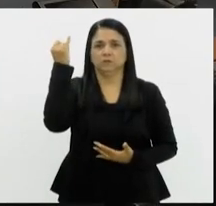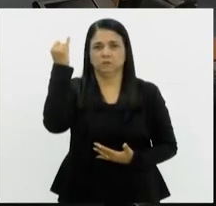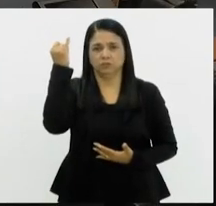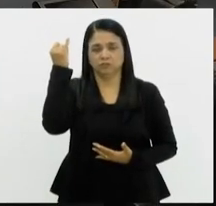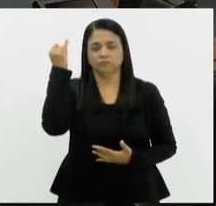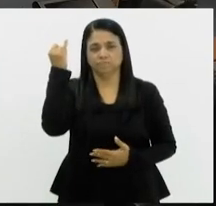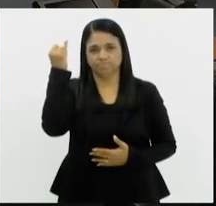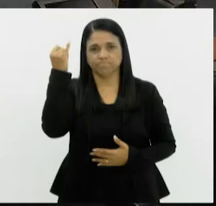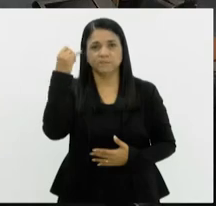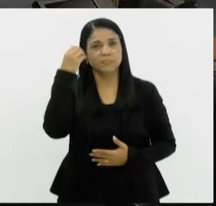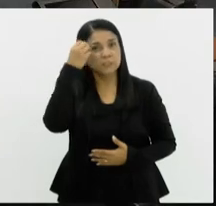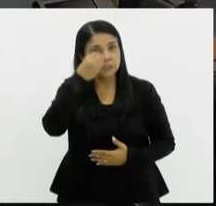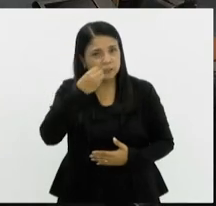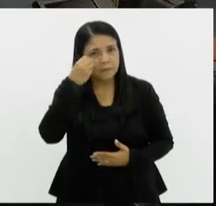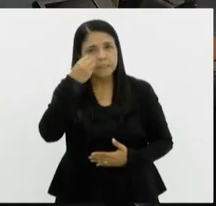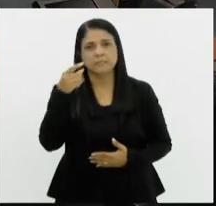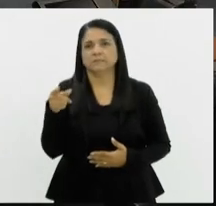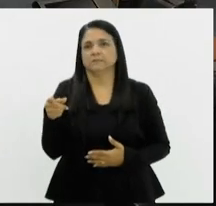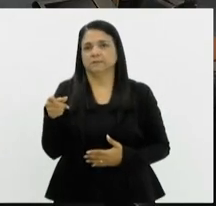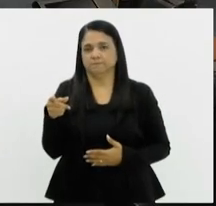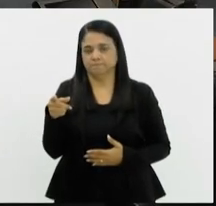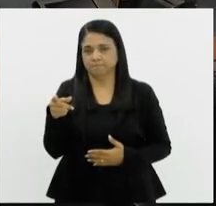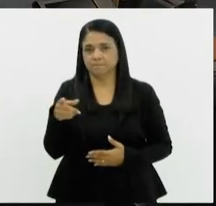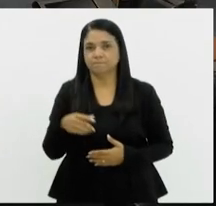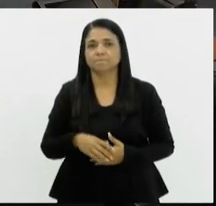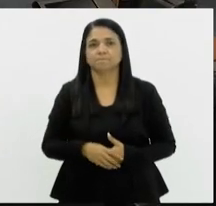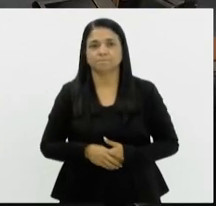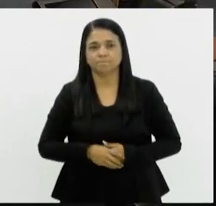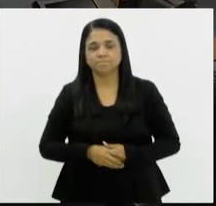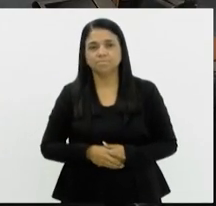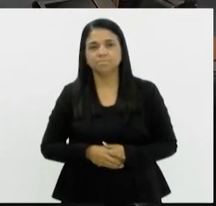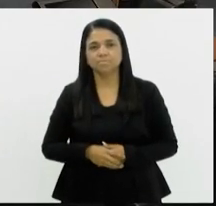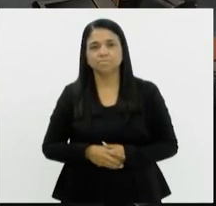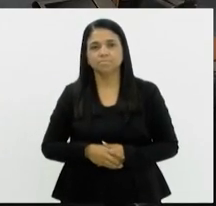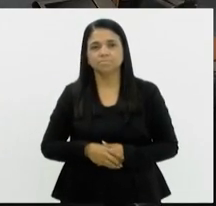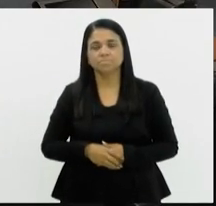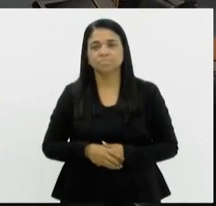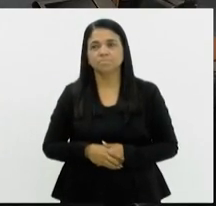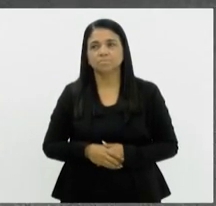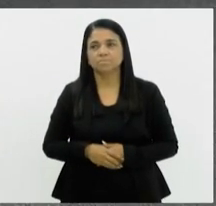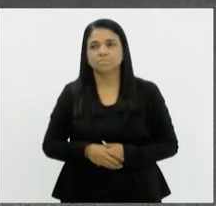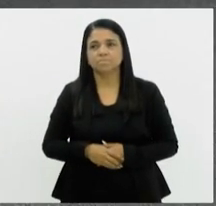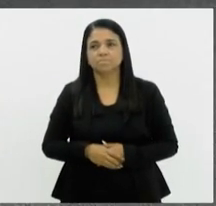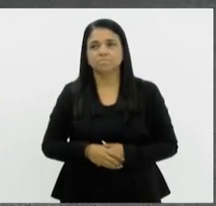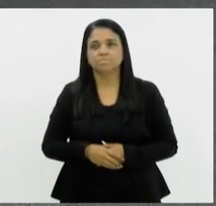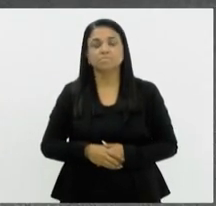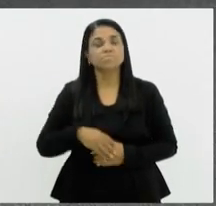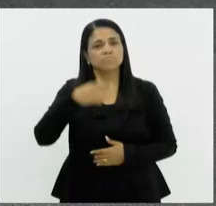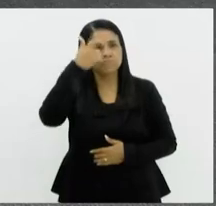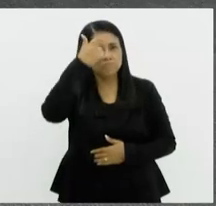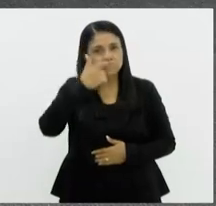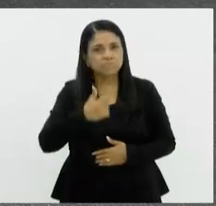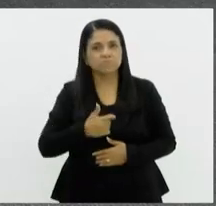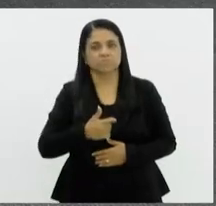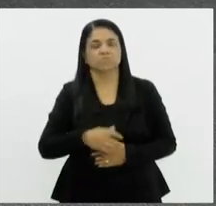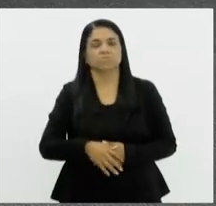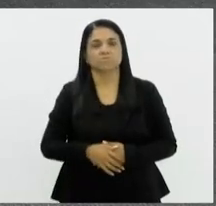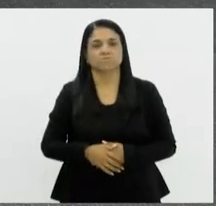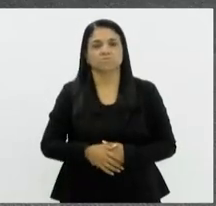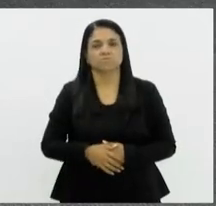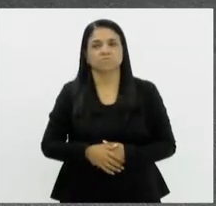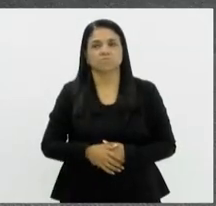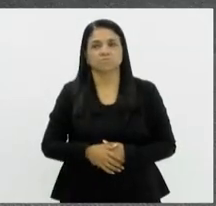peso da sua experiência queria fazer uma observação pois não eu